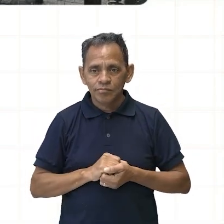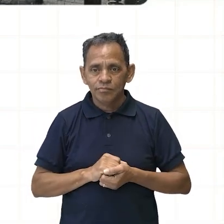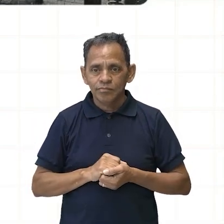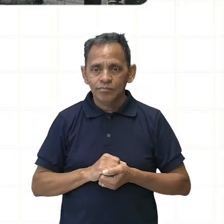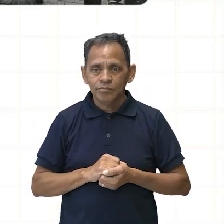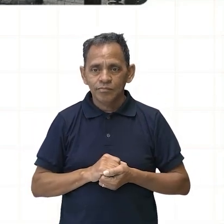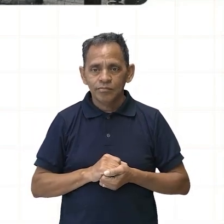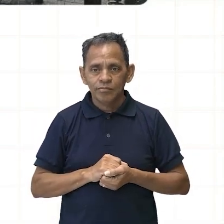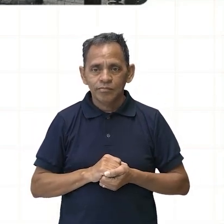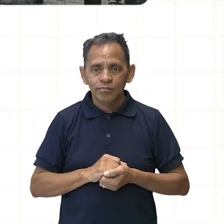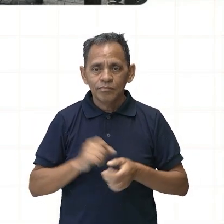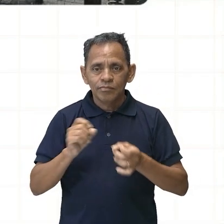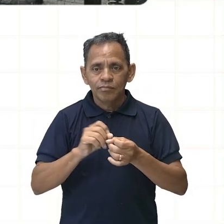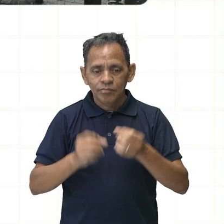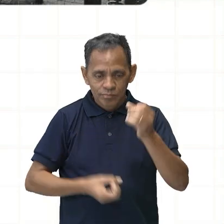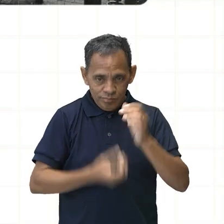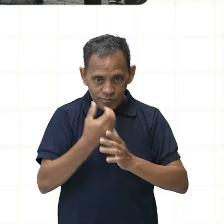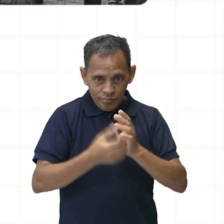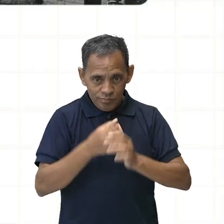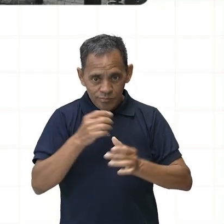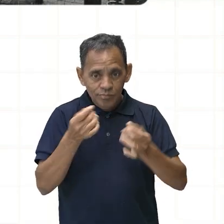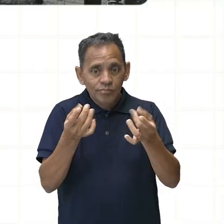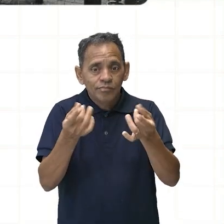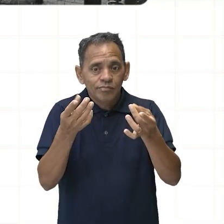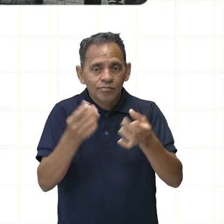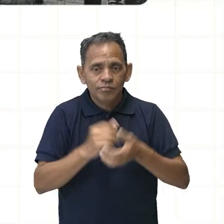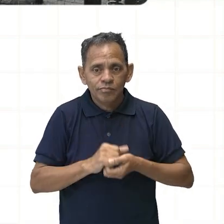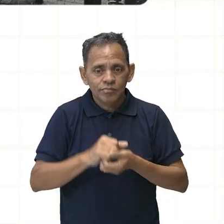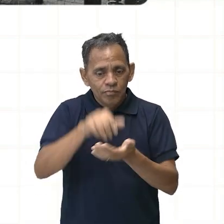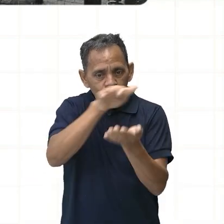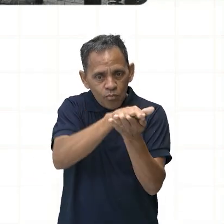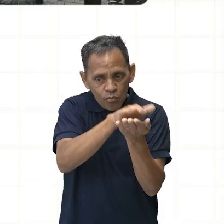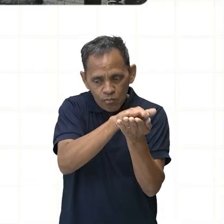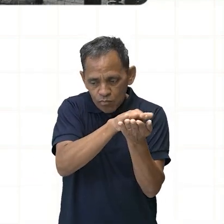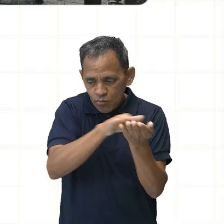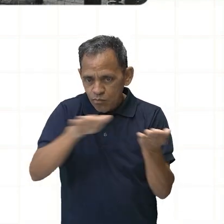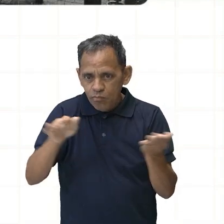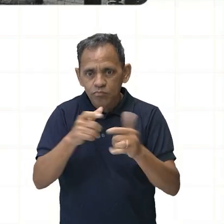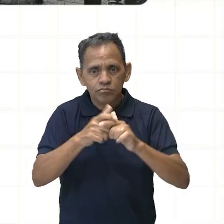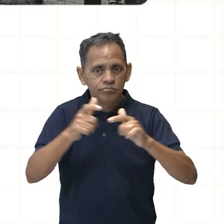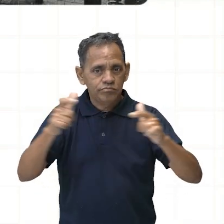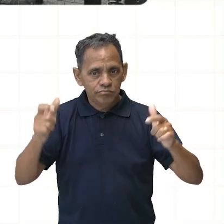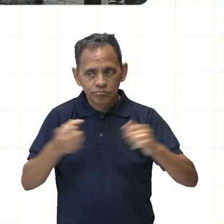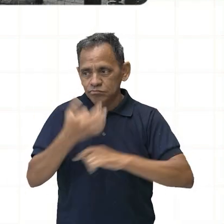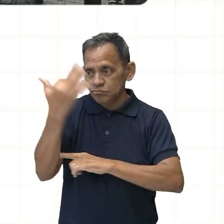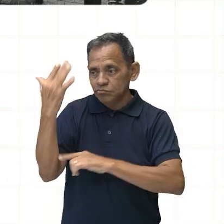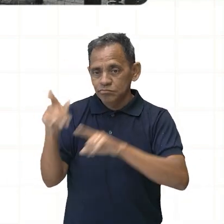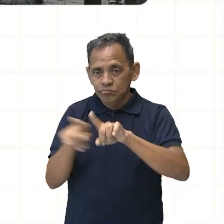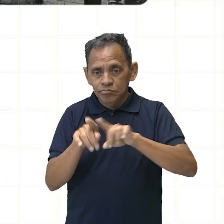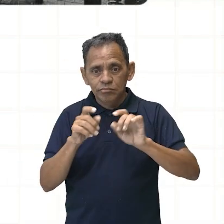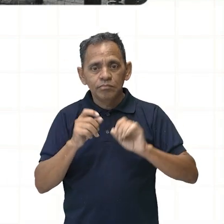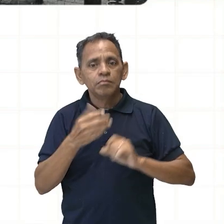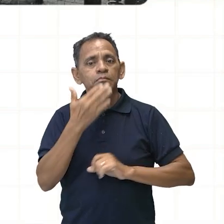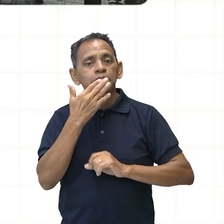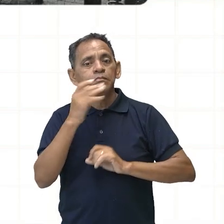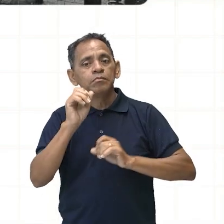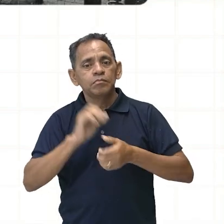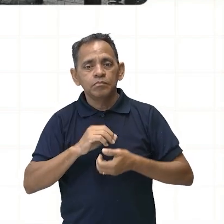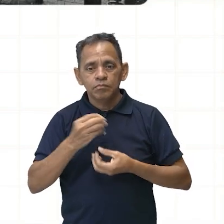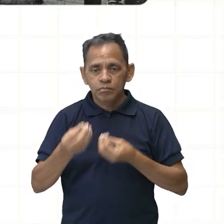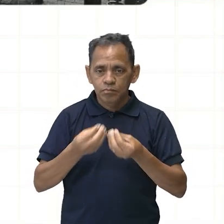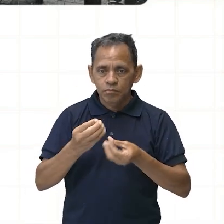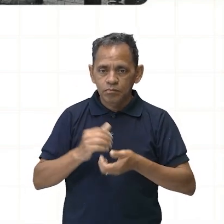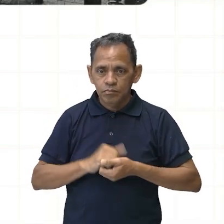ali a produção de mercadorias em larga escala, em grande quantidade. Isso exigiu cada vez mais